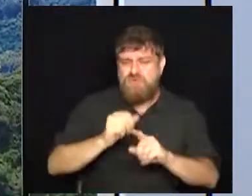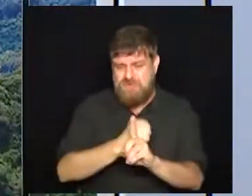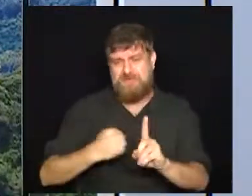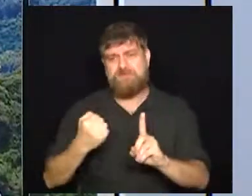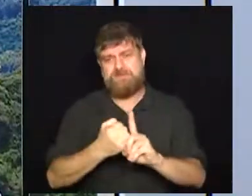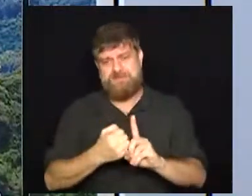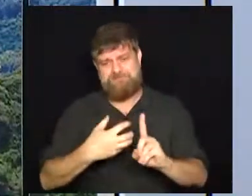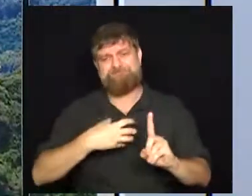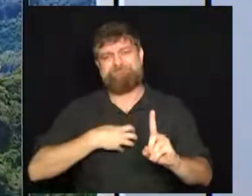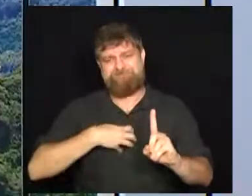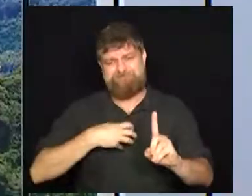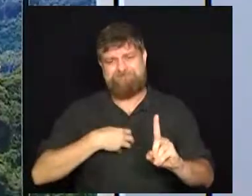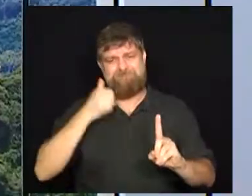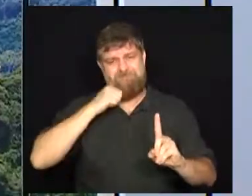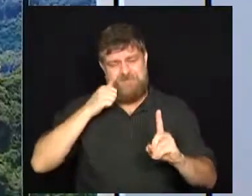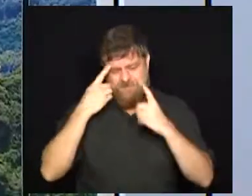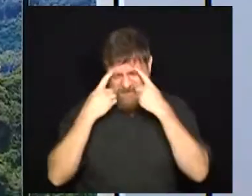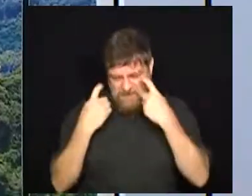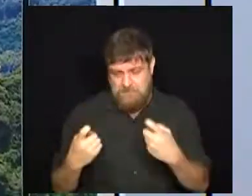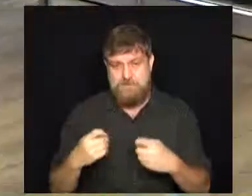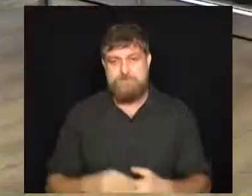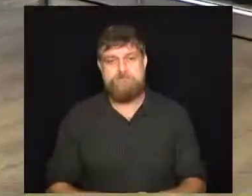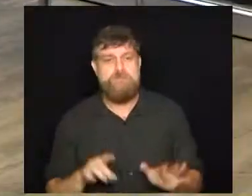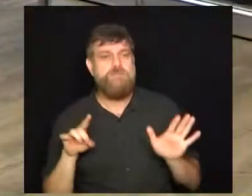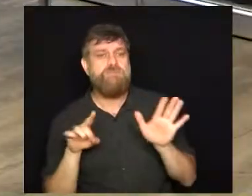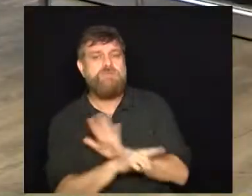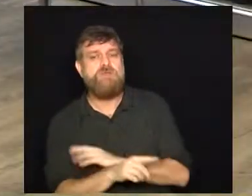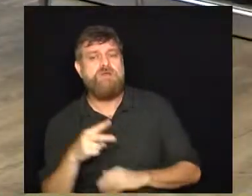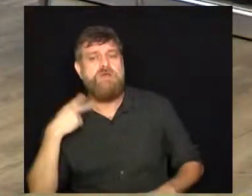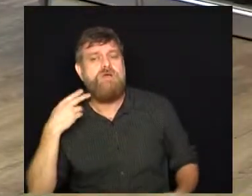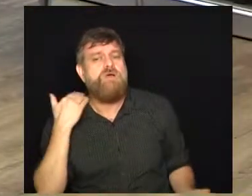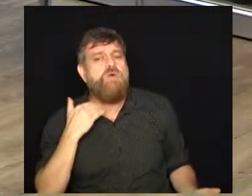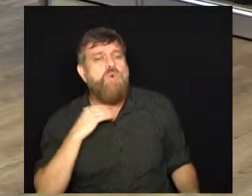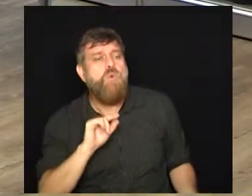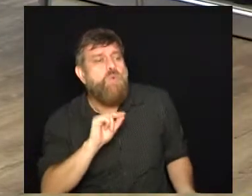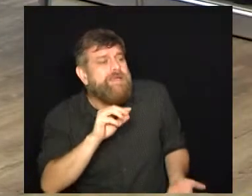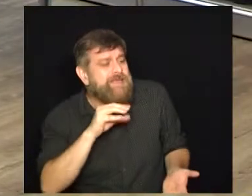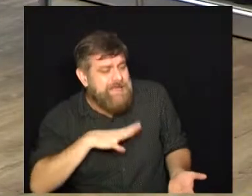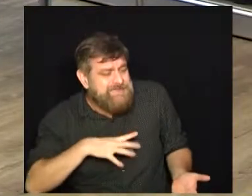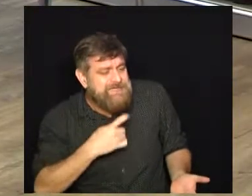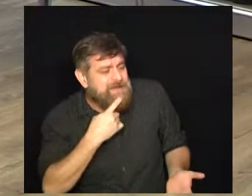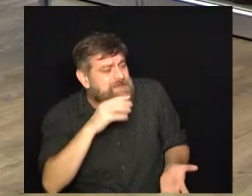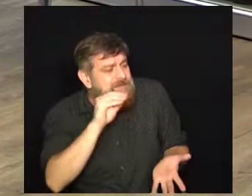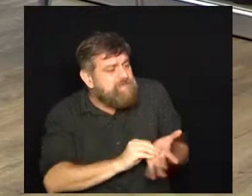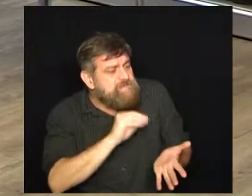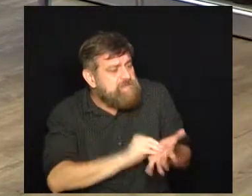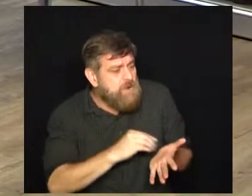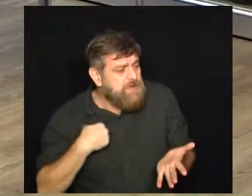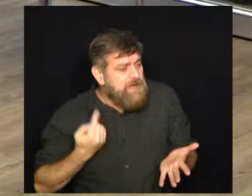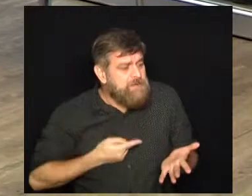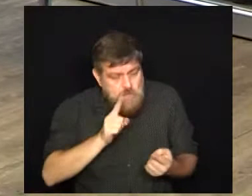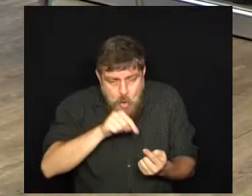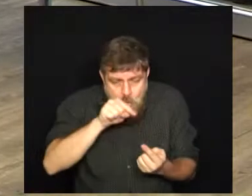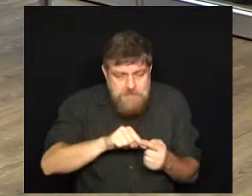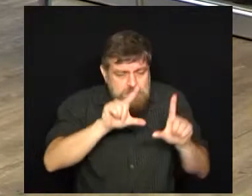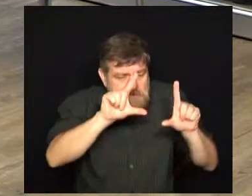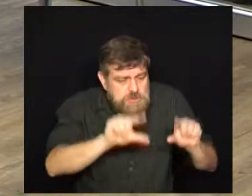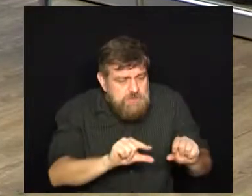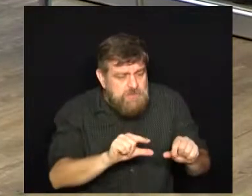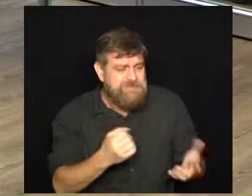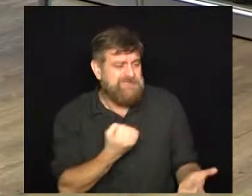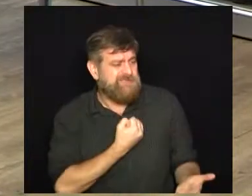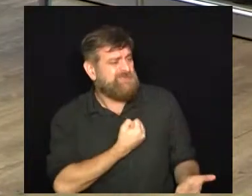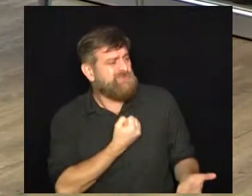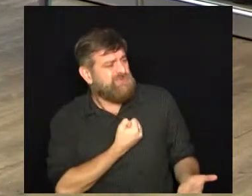sociedade. E, vereadora, o que falta ainda em Campinas para a gente tentar diminuir aí esses números